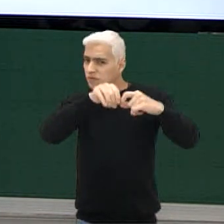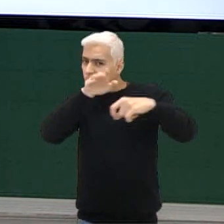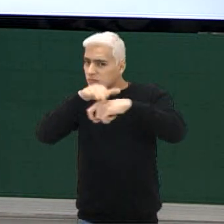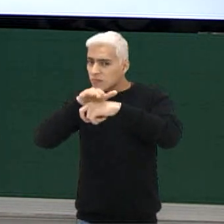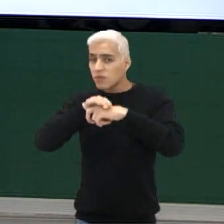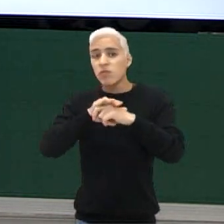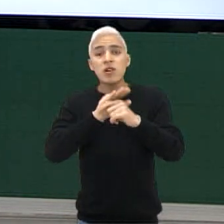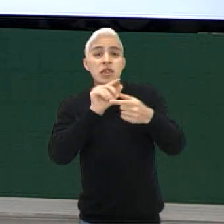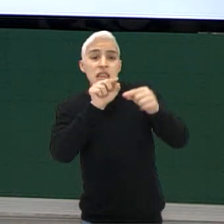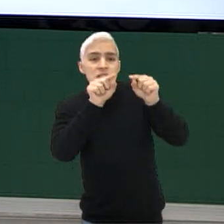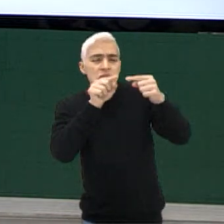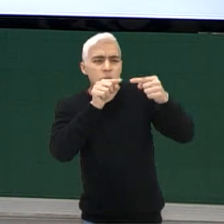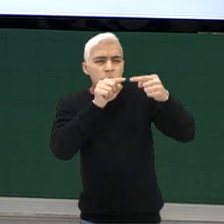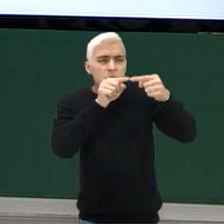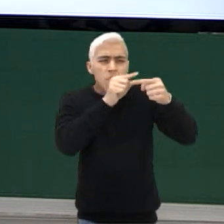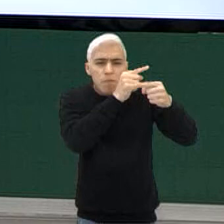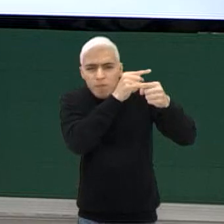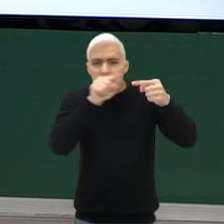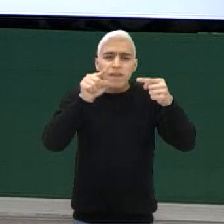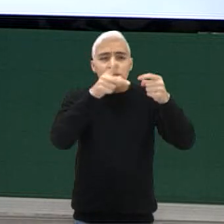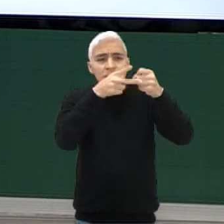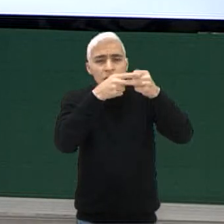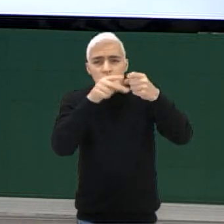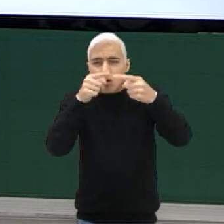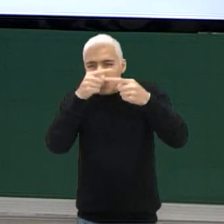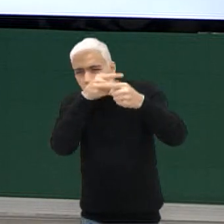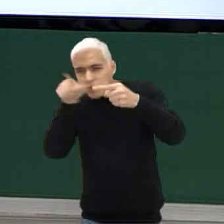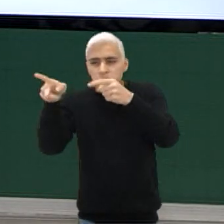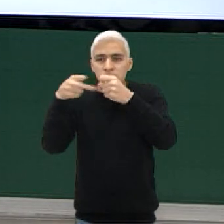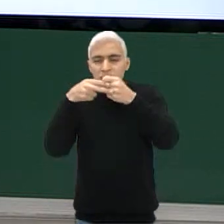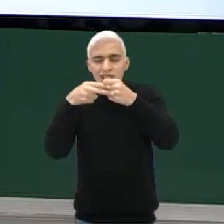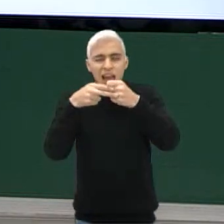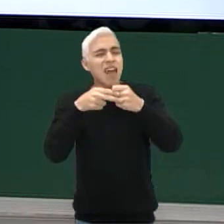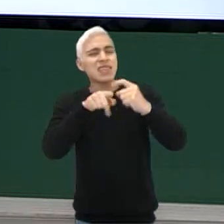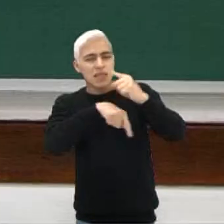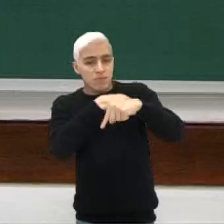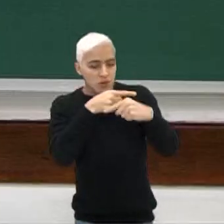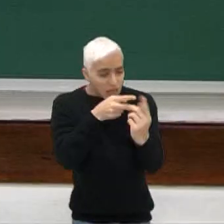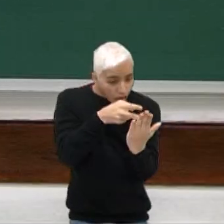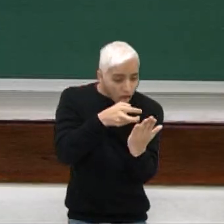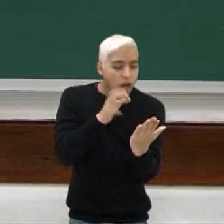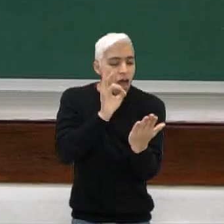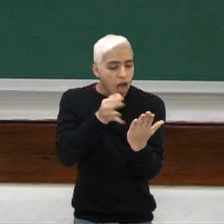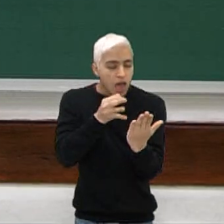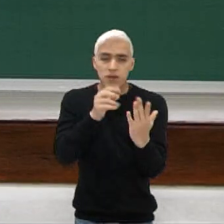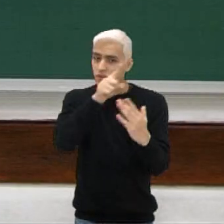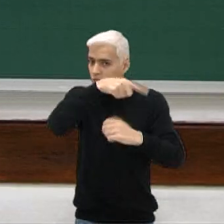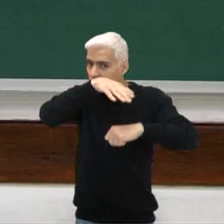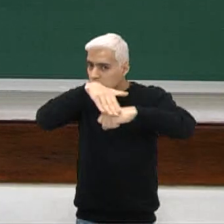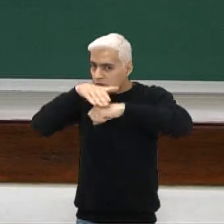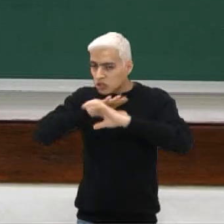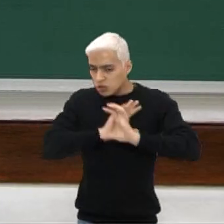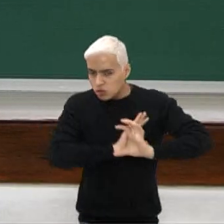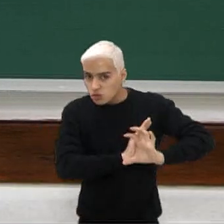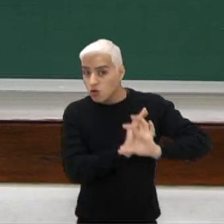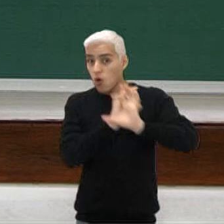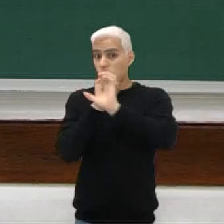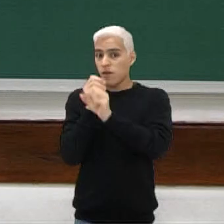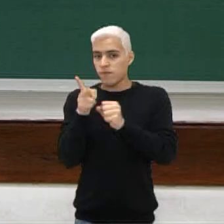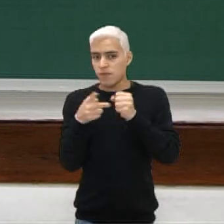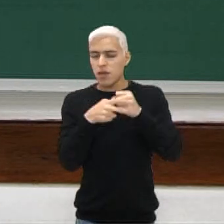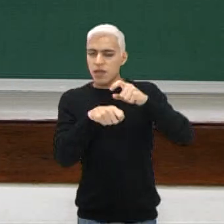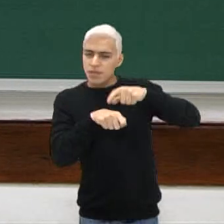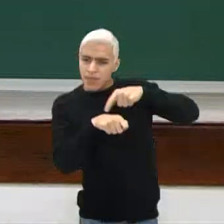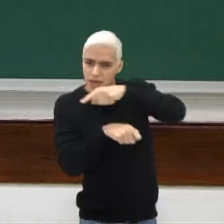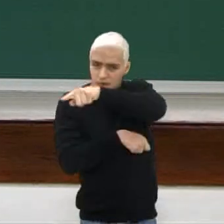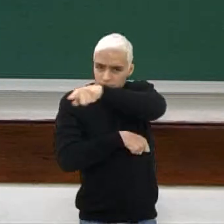do verbo para que vocês reconheçam esses verbos, façam esta contagem, um tempinho